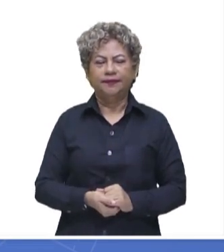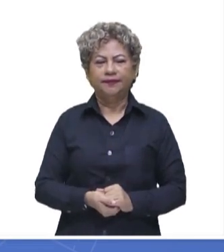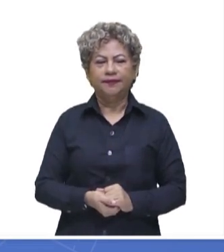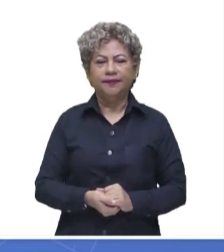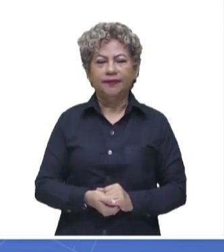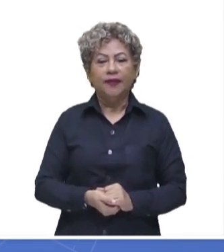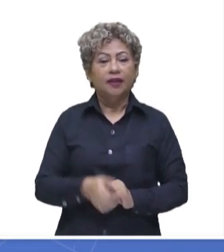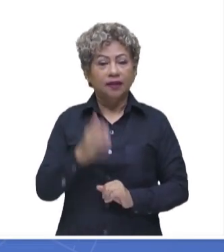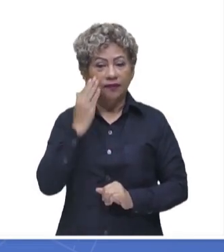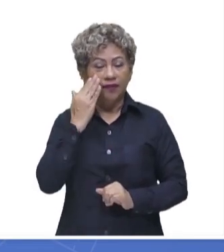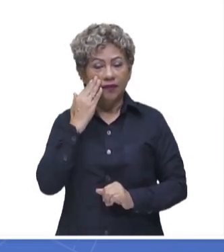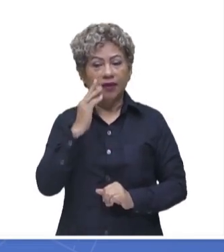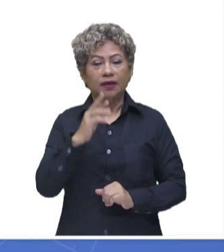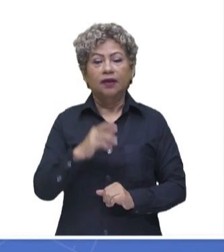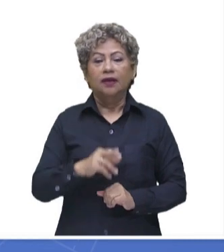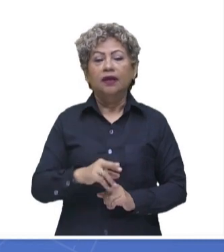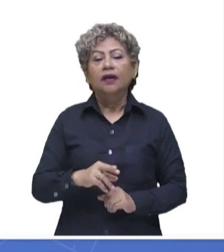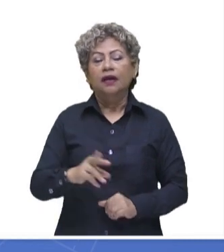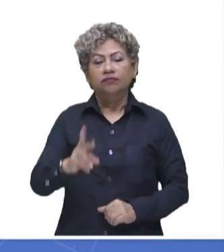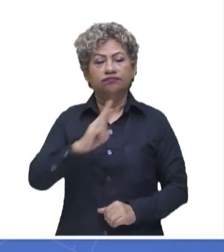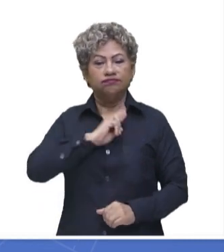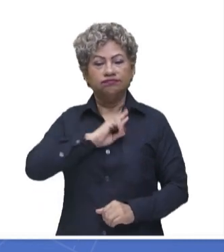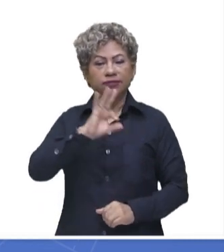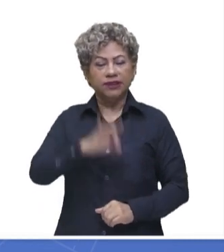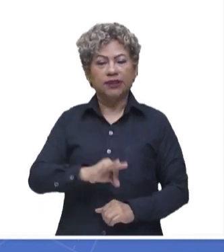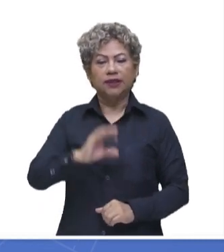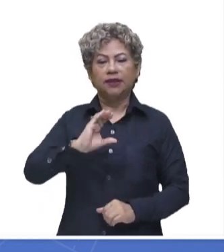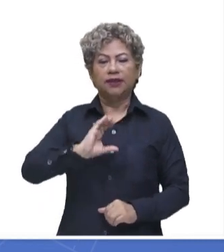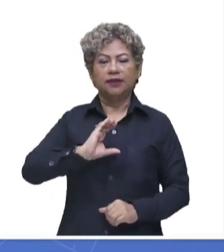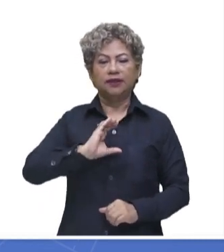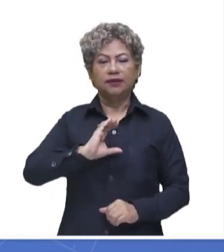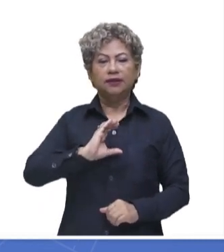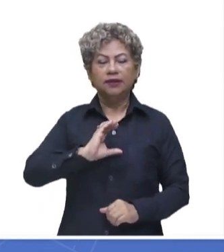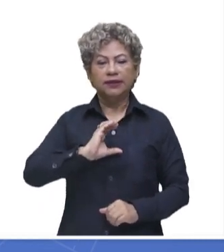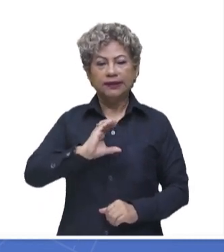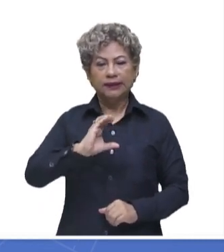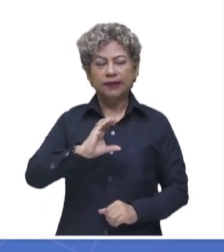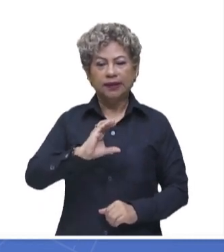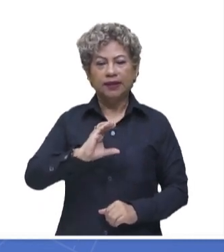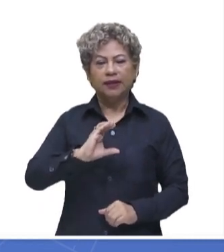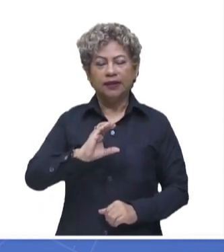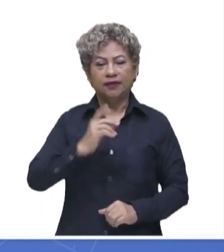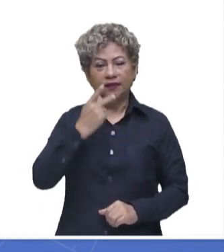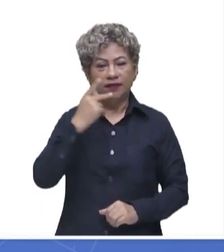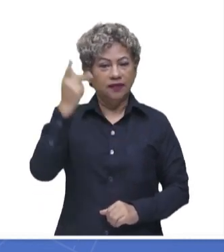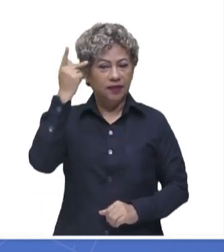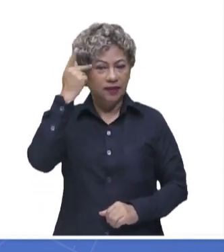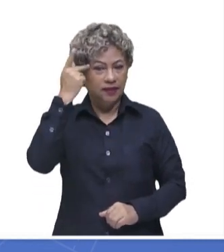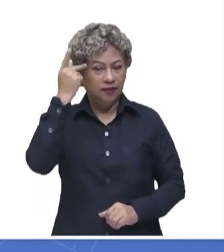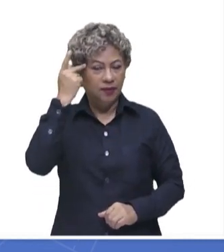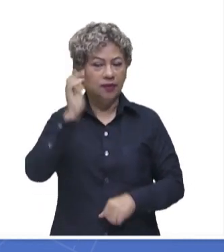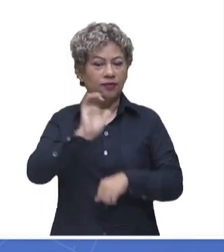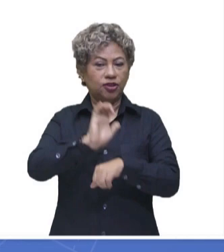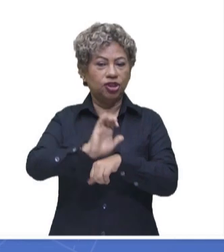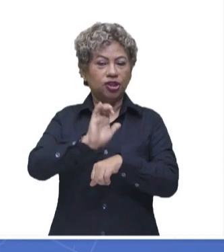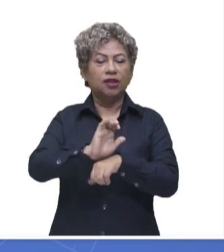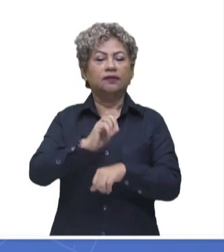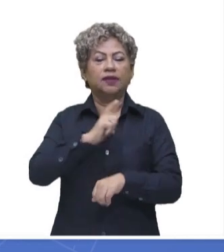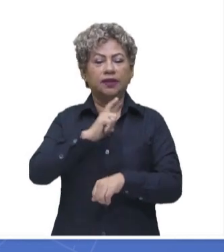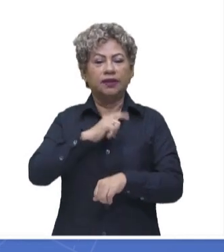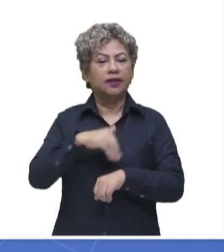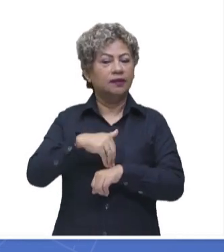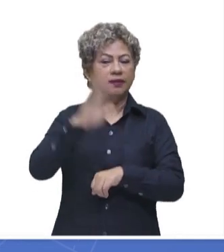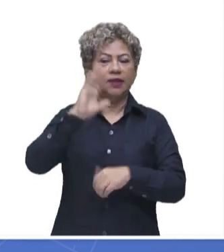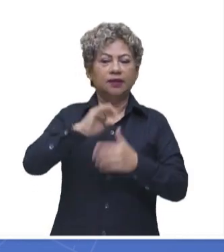bom? Tá aí a nossa resposta, né? Como eu falei, né? São Paulo é a maior de todos, então a resposta correta é a letra C. Obrigado